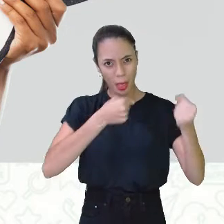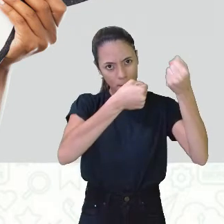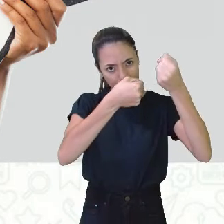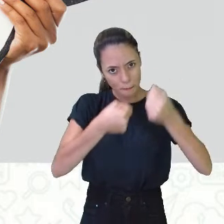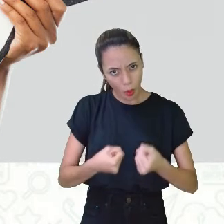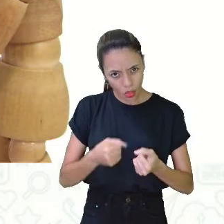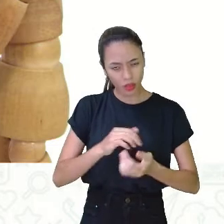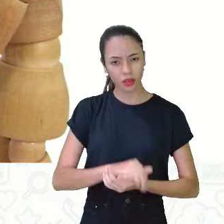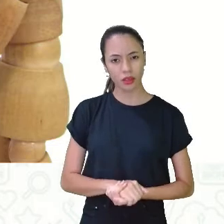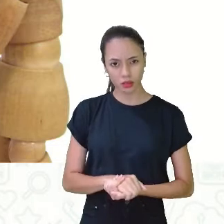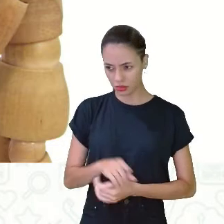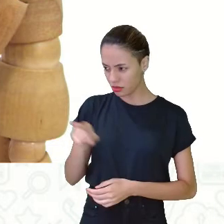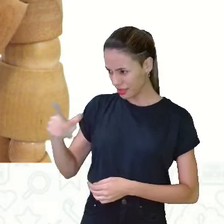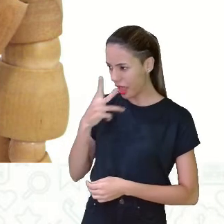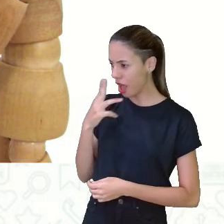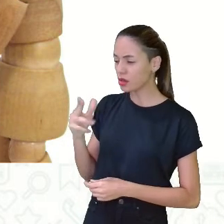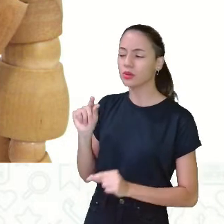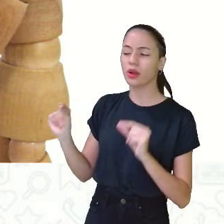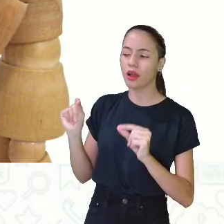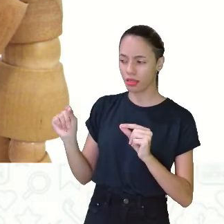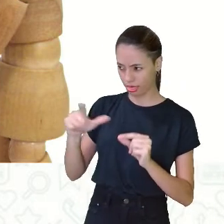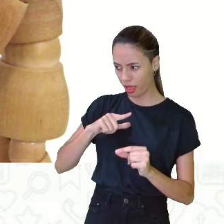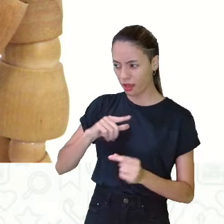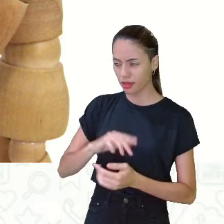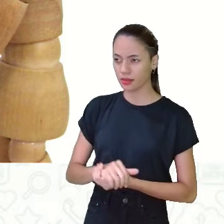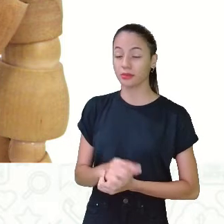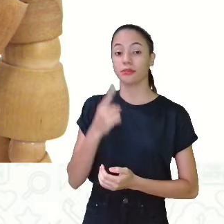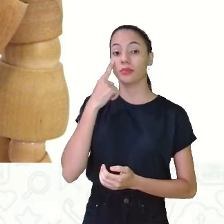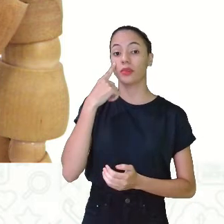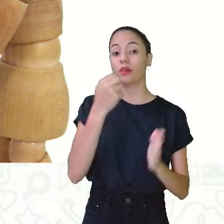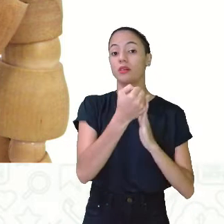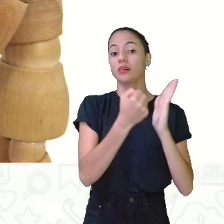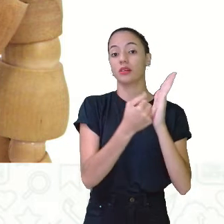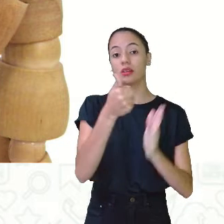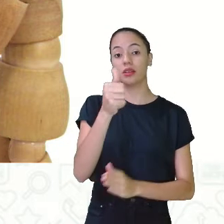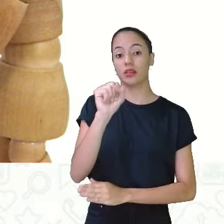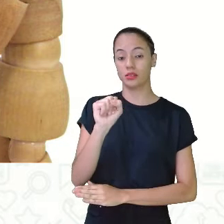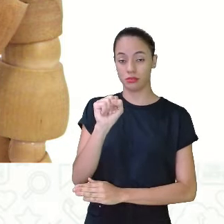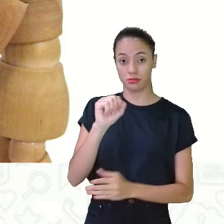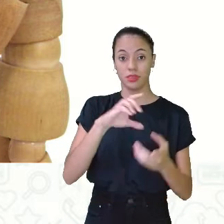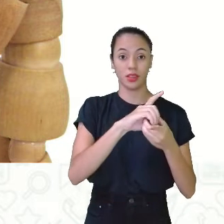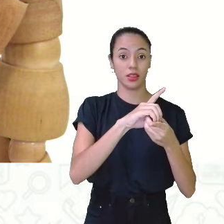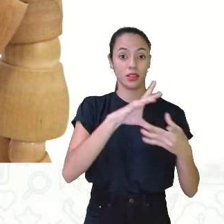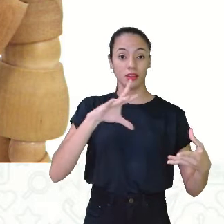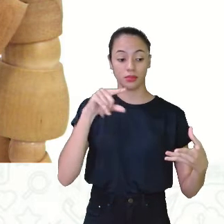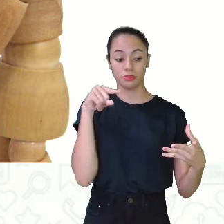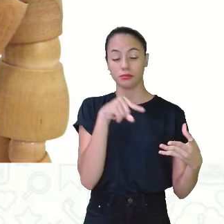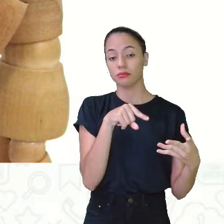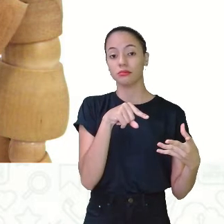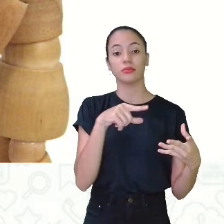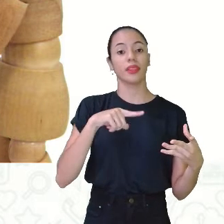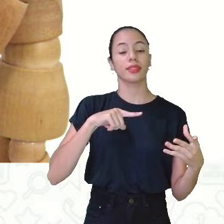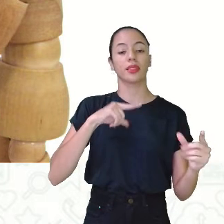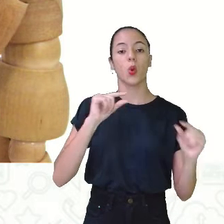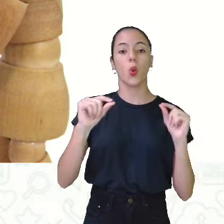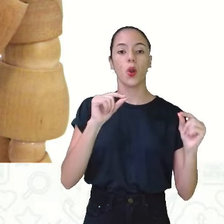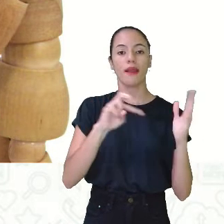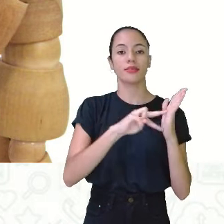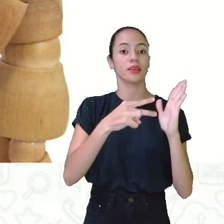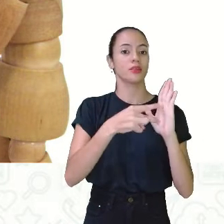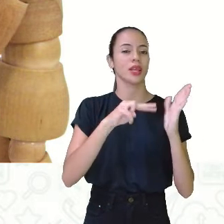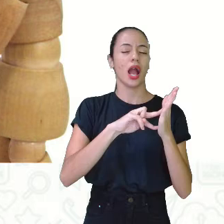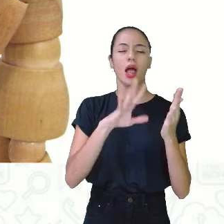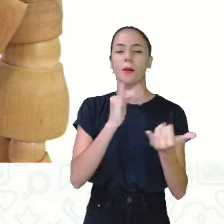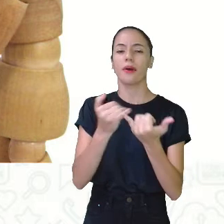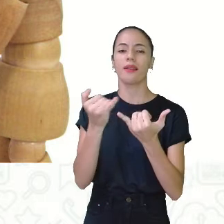E aí, professor Gilson, vamos ver? Vai lá. Por volta do século XVIII, a democracia passou a ter sentido semelhante ao que hoje